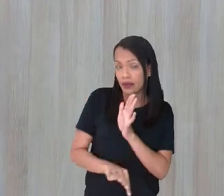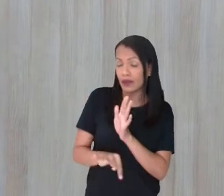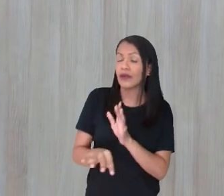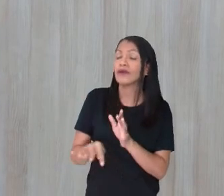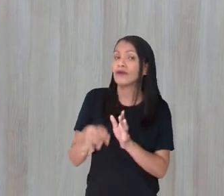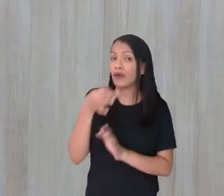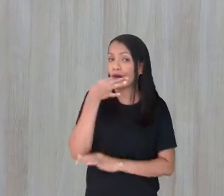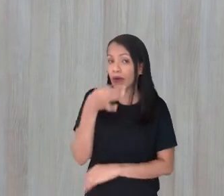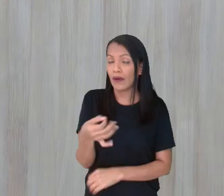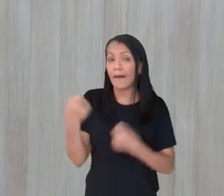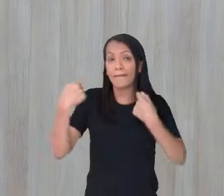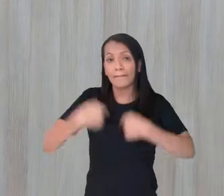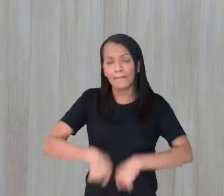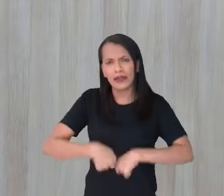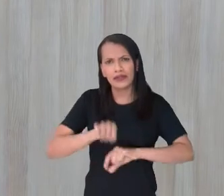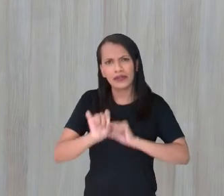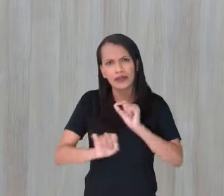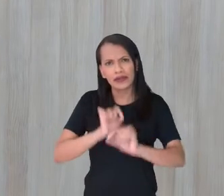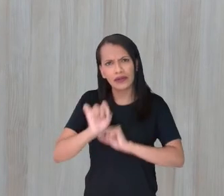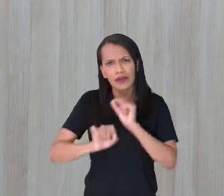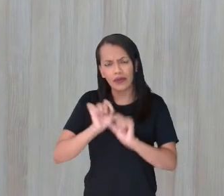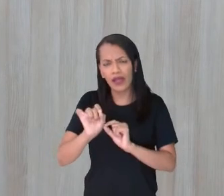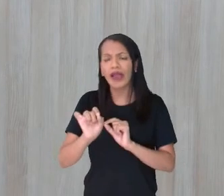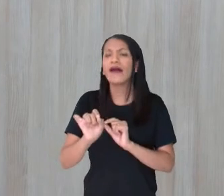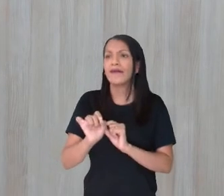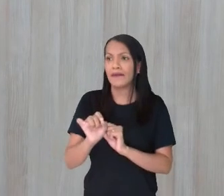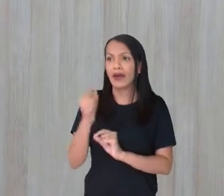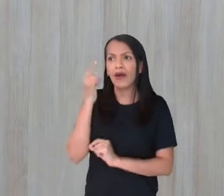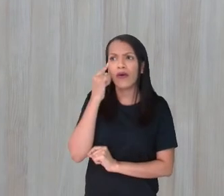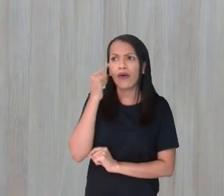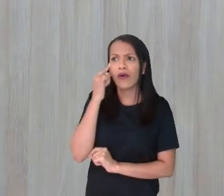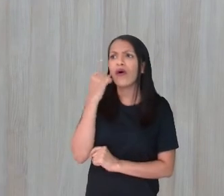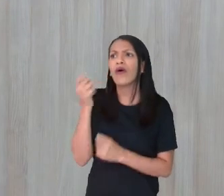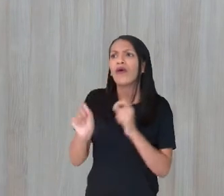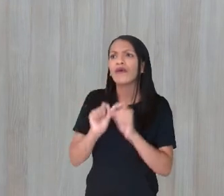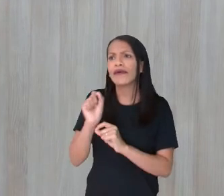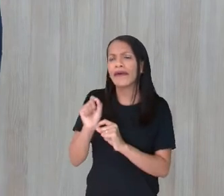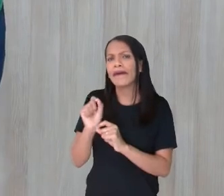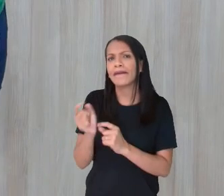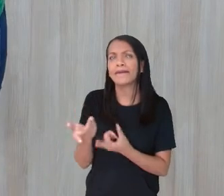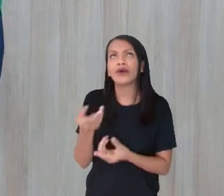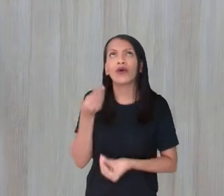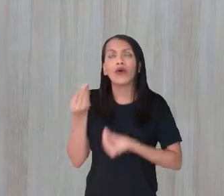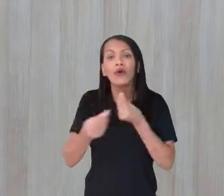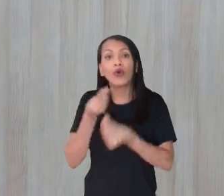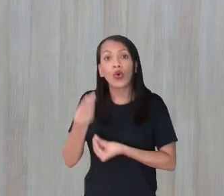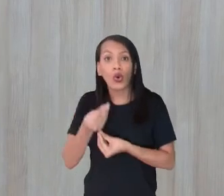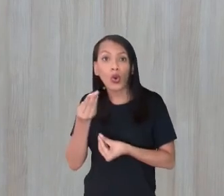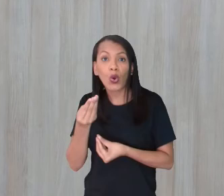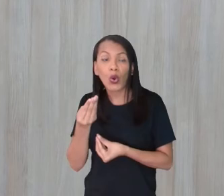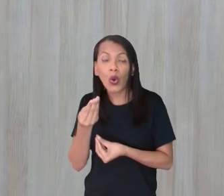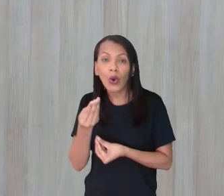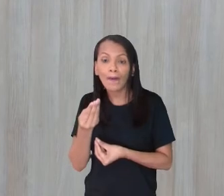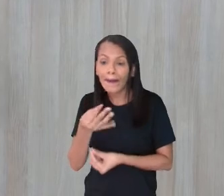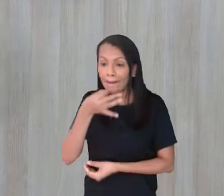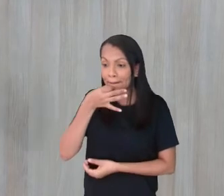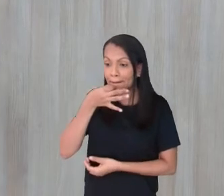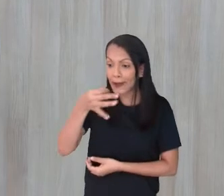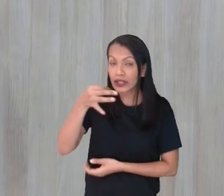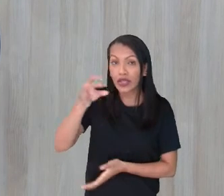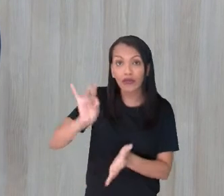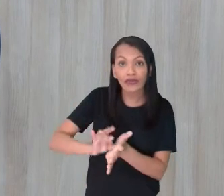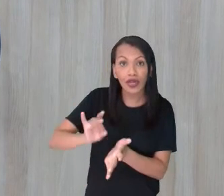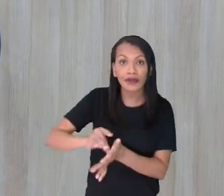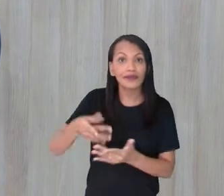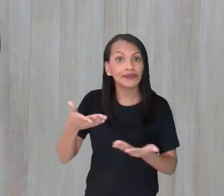precisa partir de uma tese, precisa sustentar a sua tese. E como é que a gente sustenta a nossa opinião, a sua